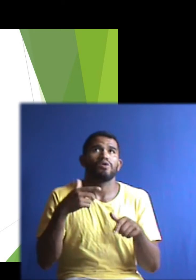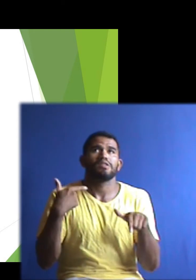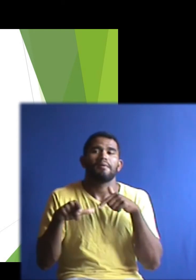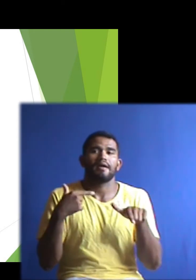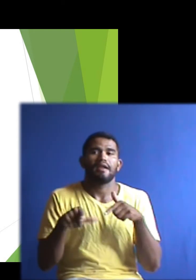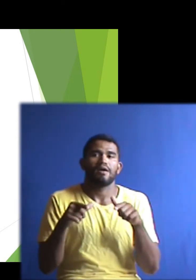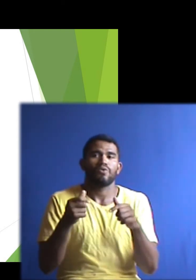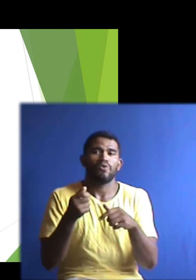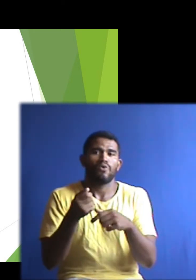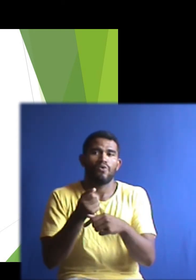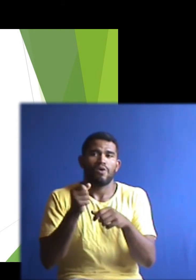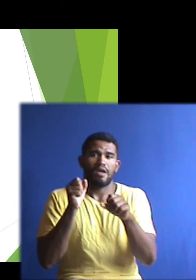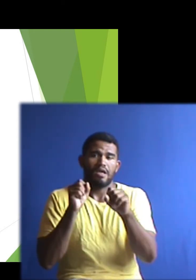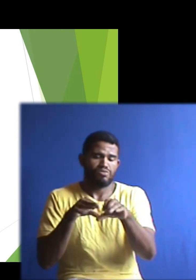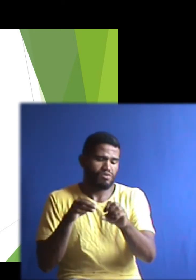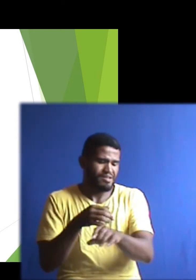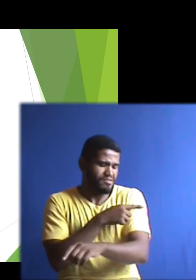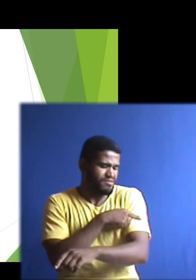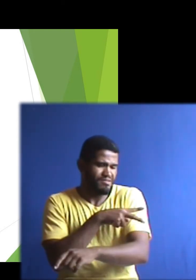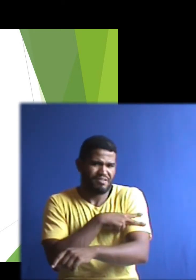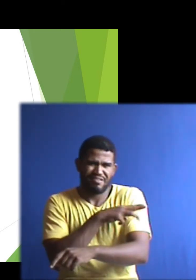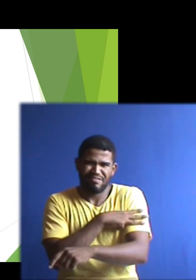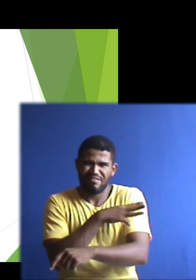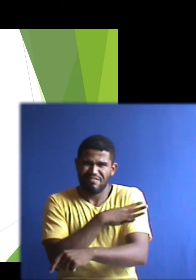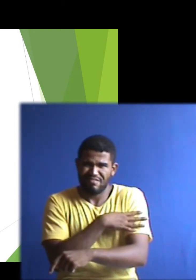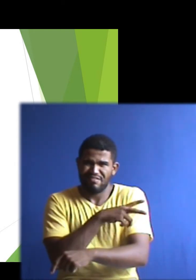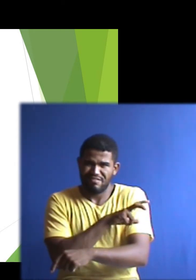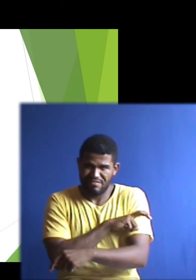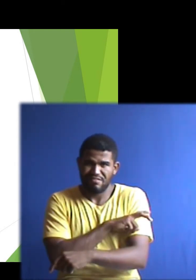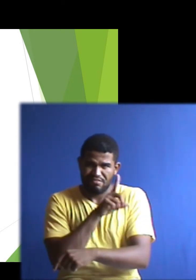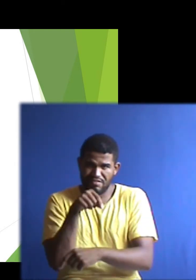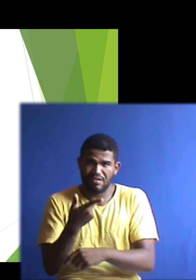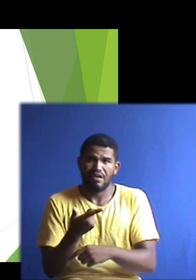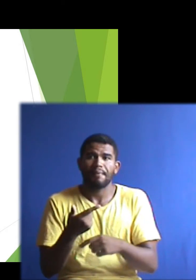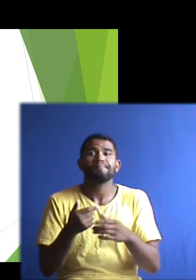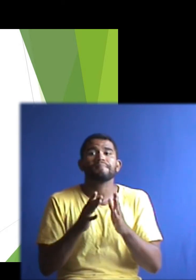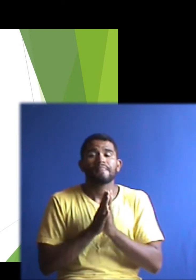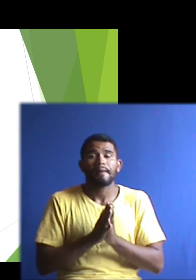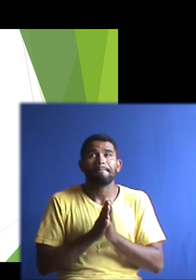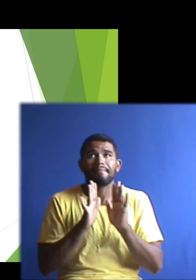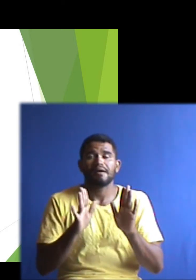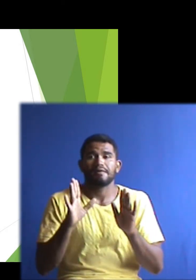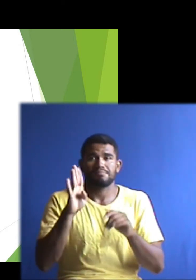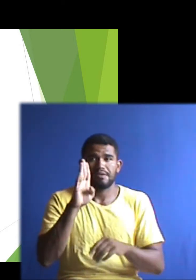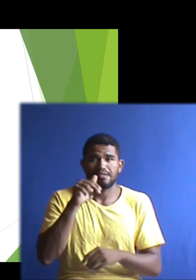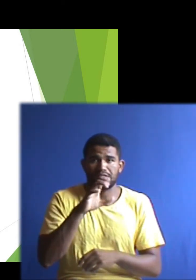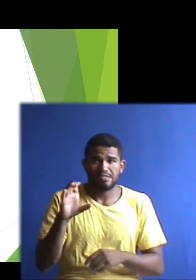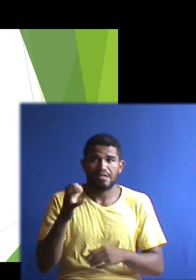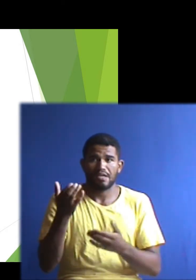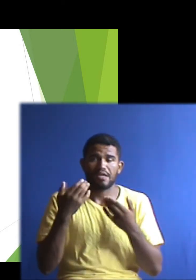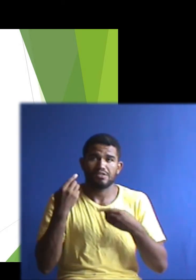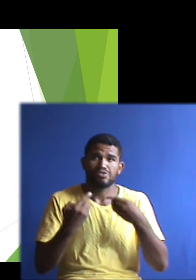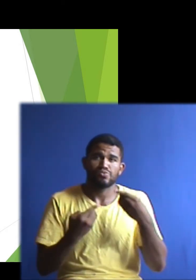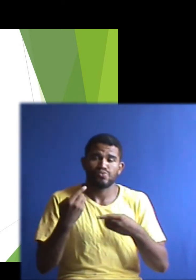fundamental, né? É, a BNCC quer rediscutir essa questão disciplinar, embora acabe ficando